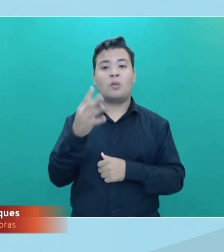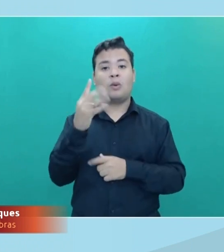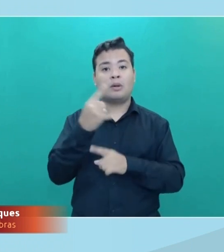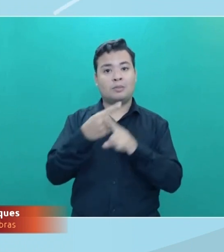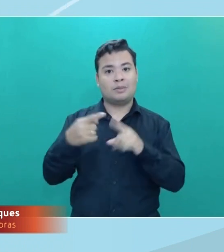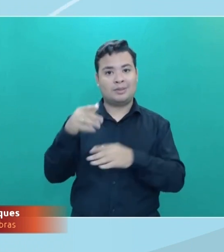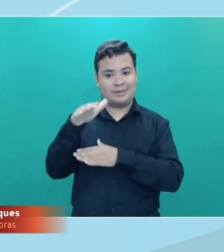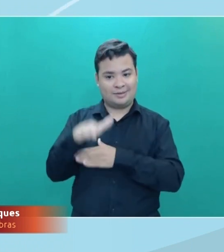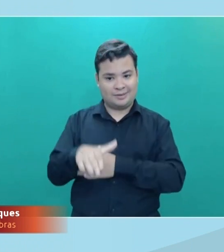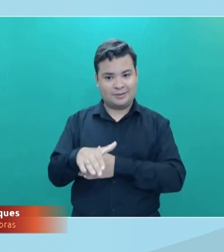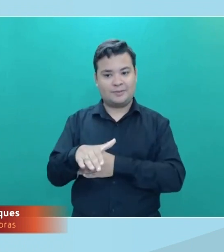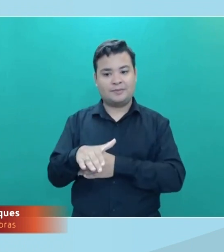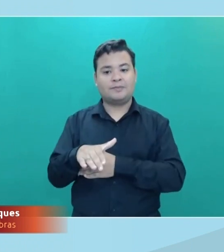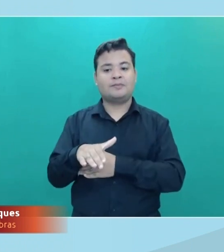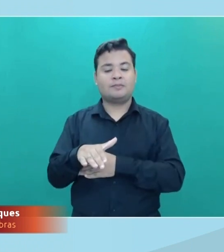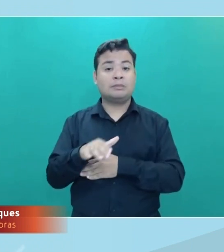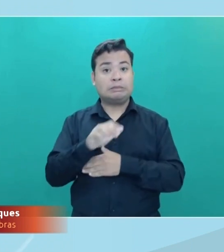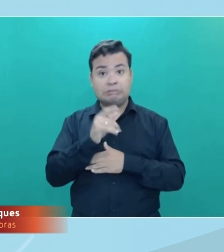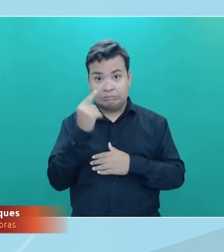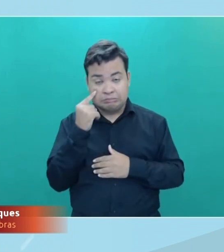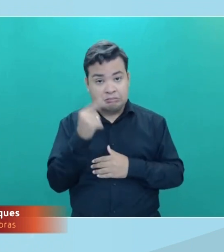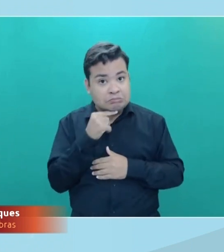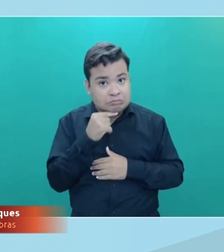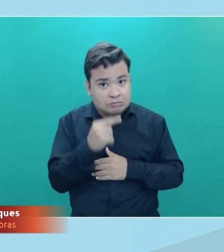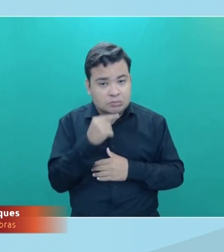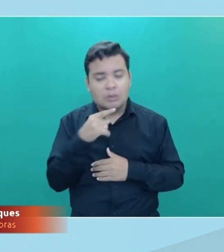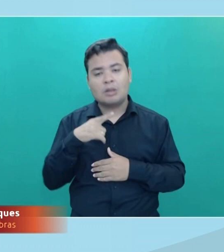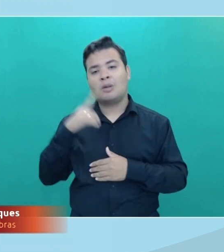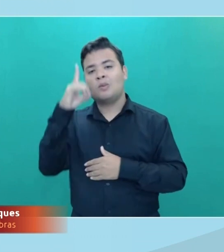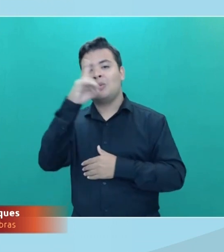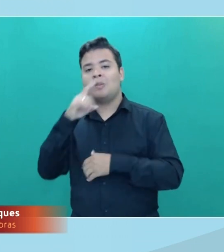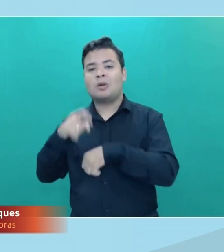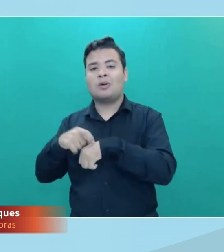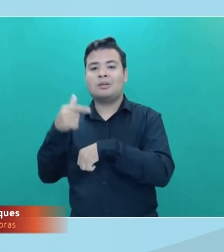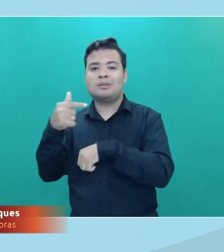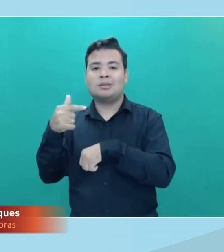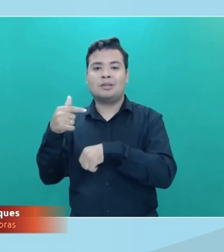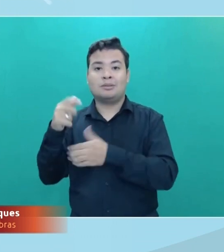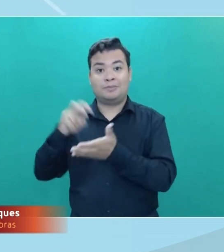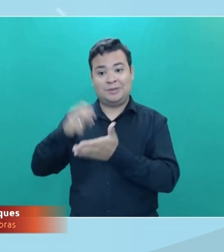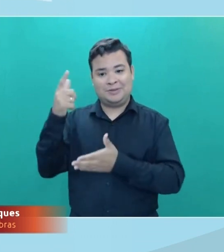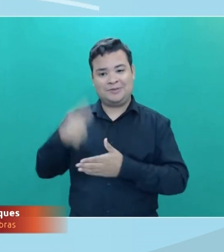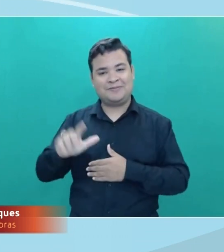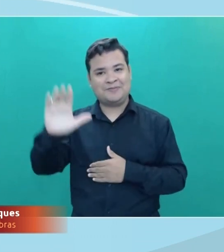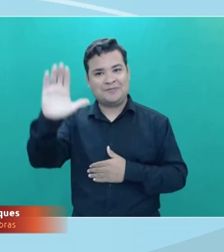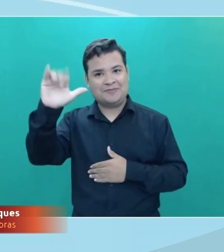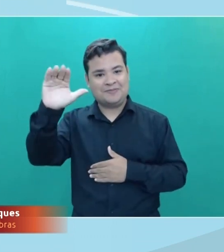Assistir na quinta, pode conferir no domingo, bem cedinho, 7 horas da manhã. Até mais!